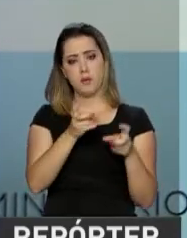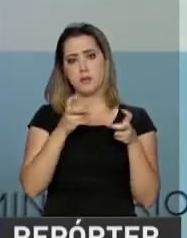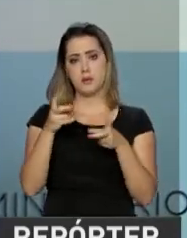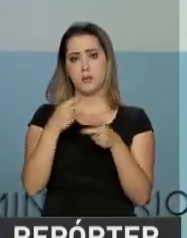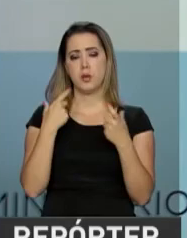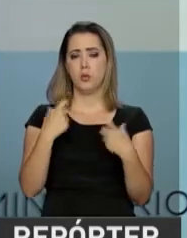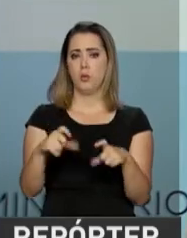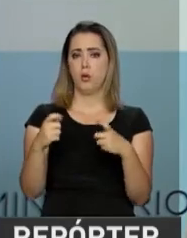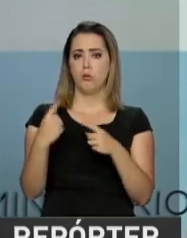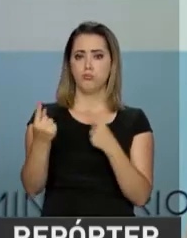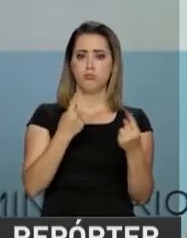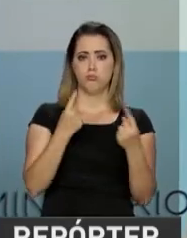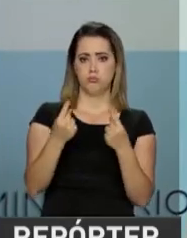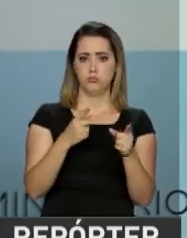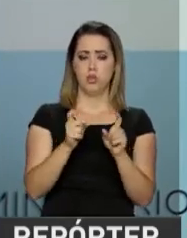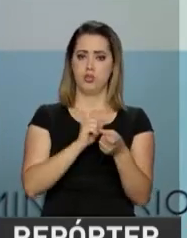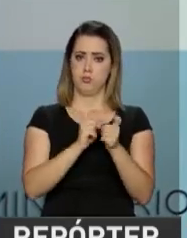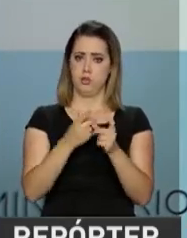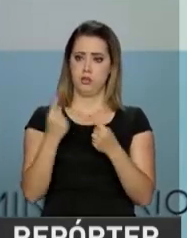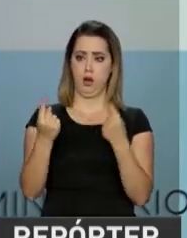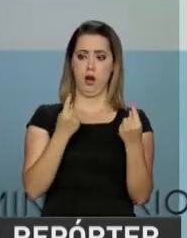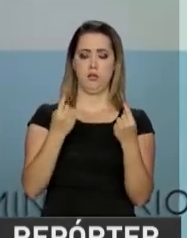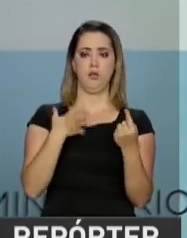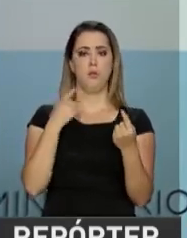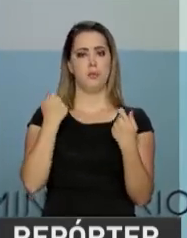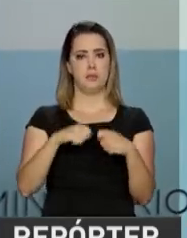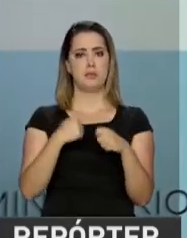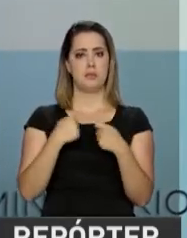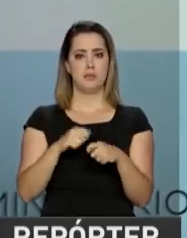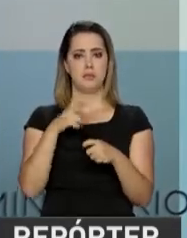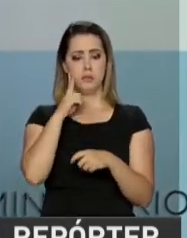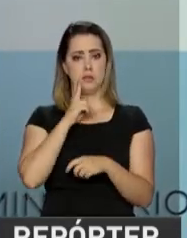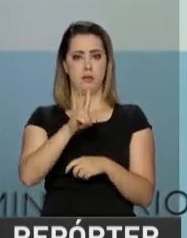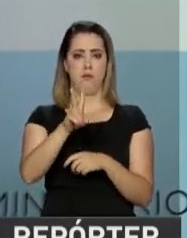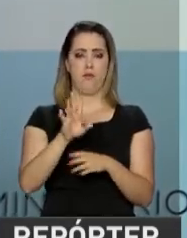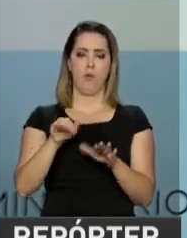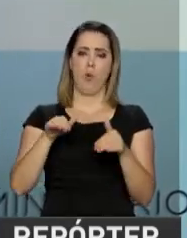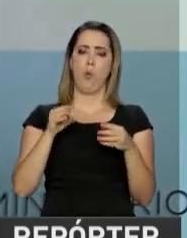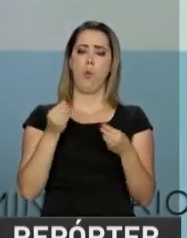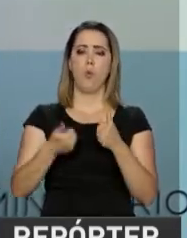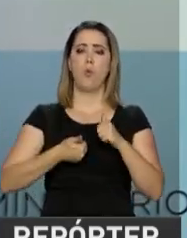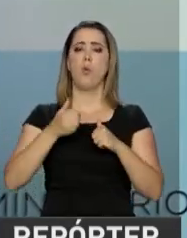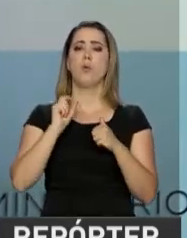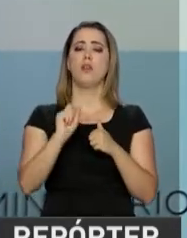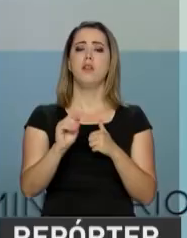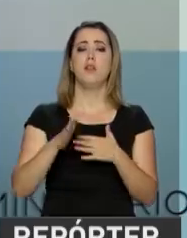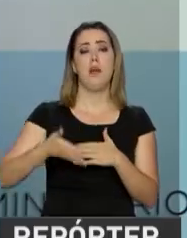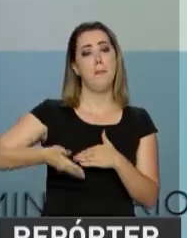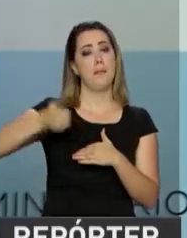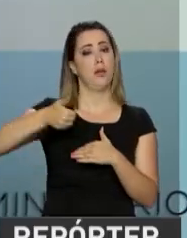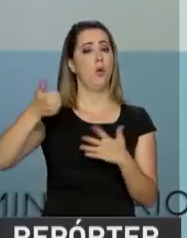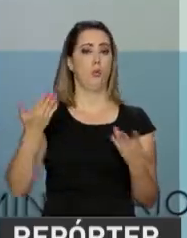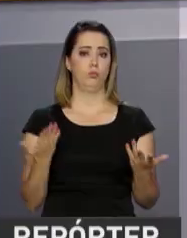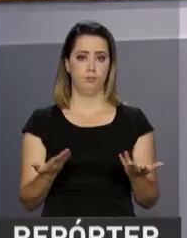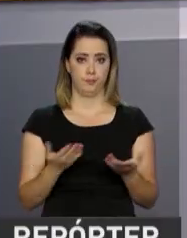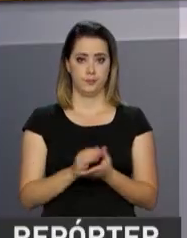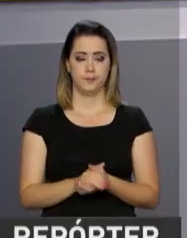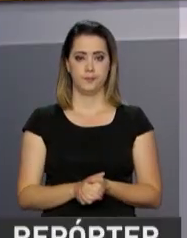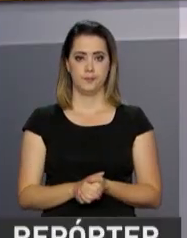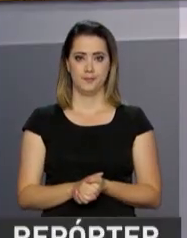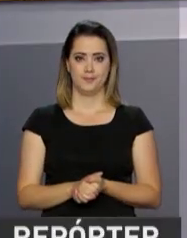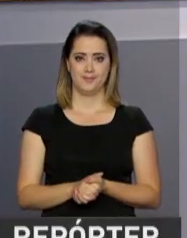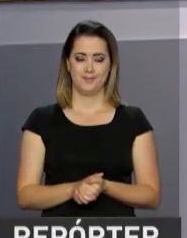melhor o gestor municipal isso não pode ser prescrito uma política nacional deixando de reconhecer que é possível fazer de outro jeito